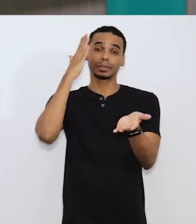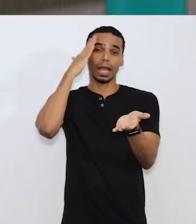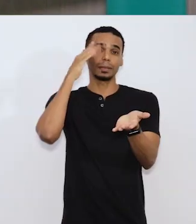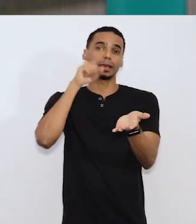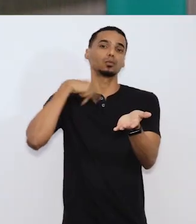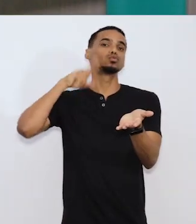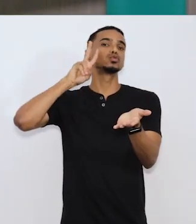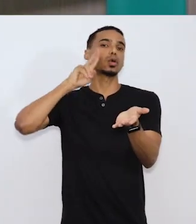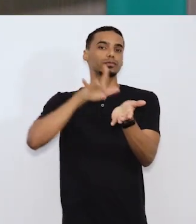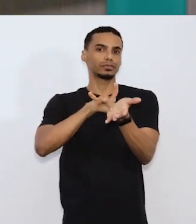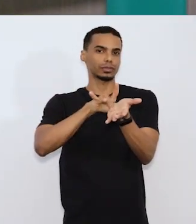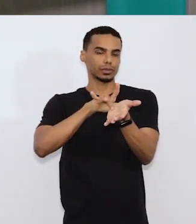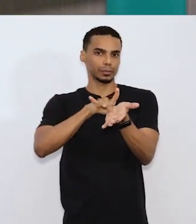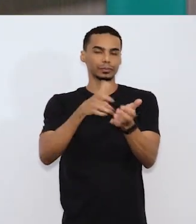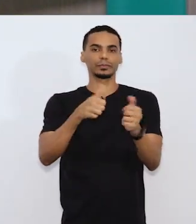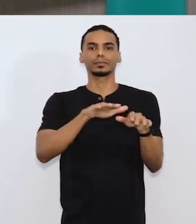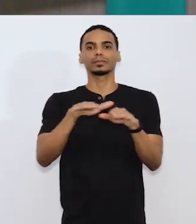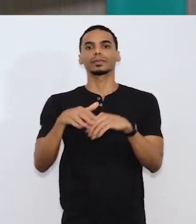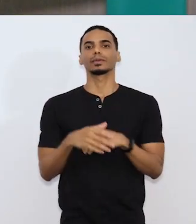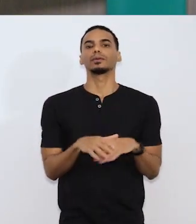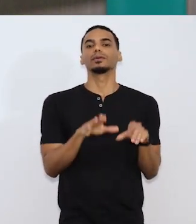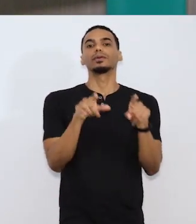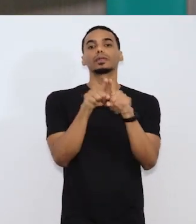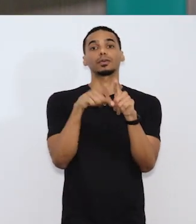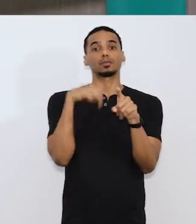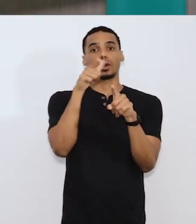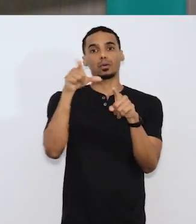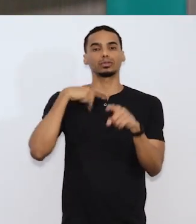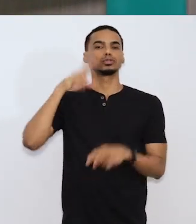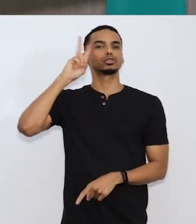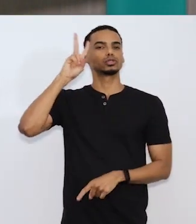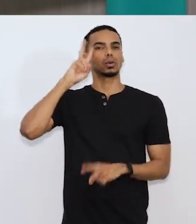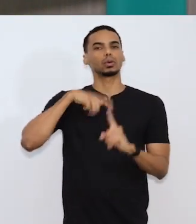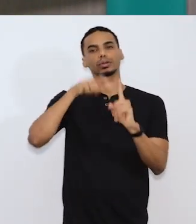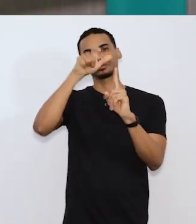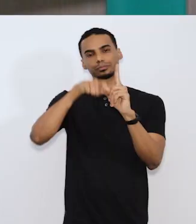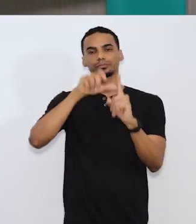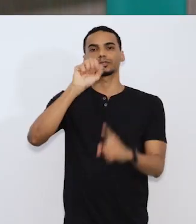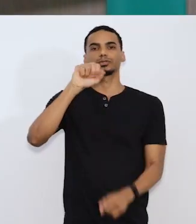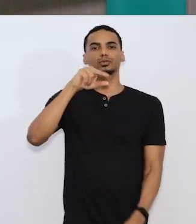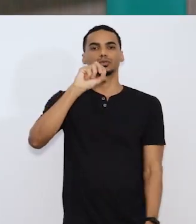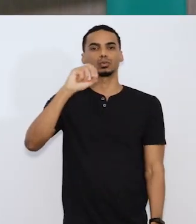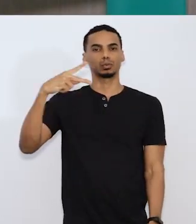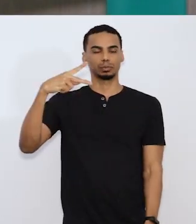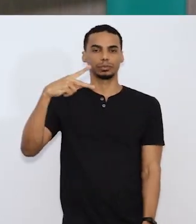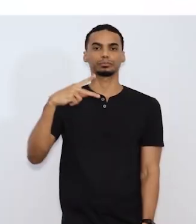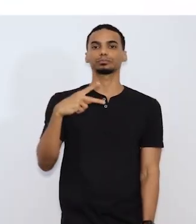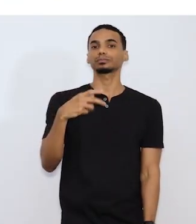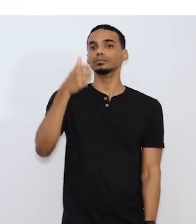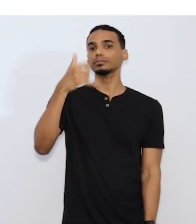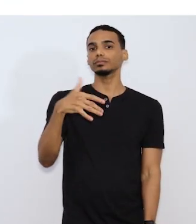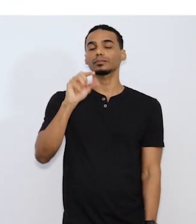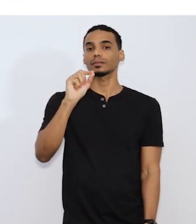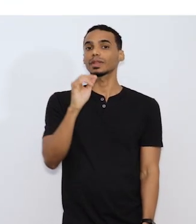ficcional. Trago para vocês aí uma outra história, né, com personagens aí do Snoopy, que diz o seguinte: